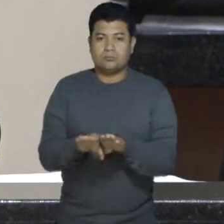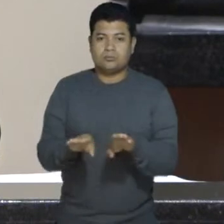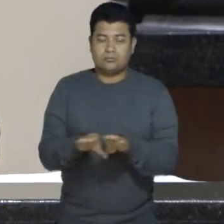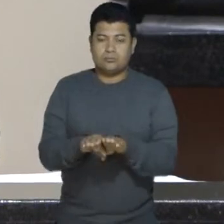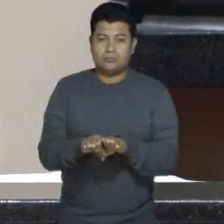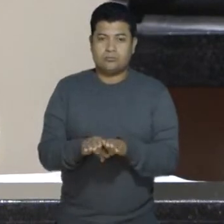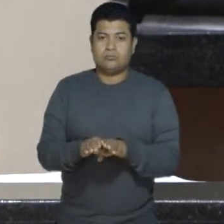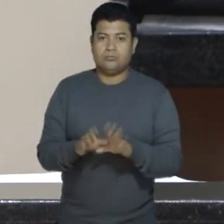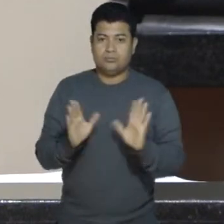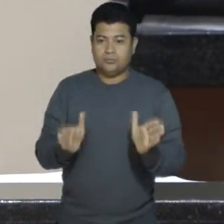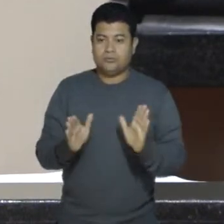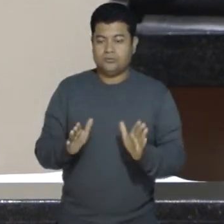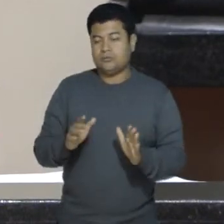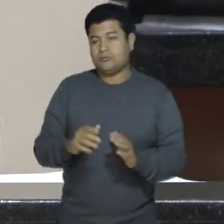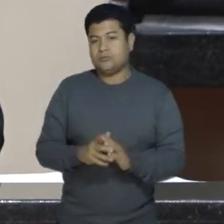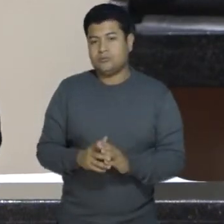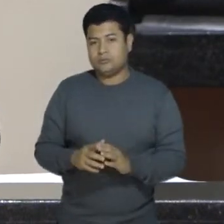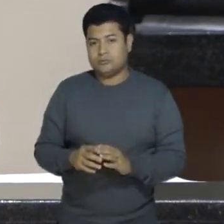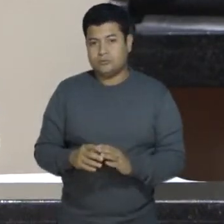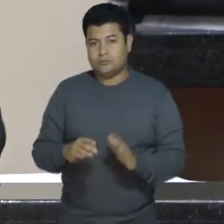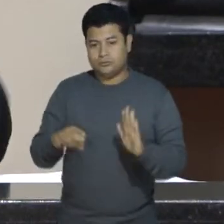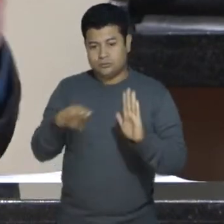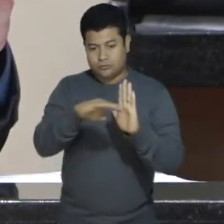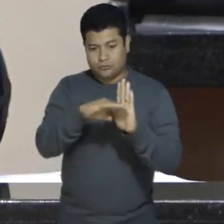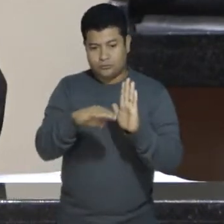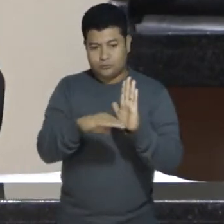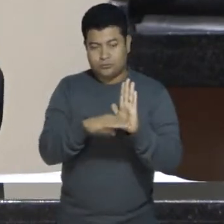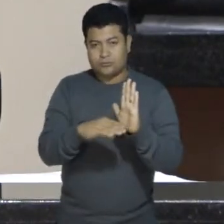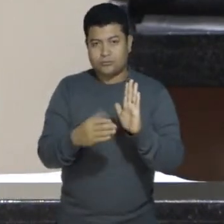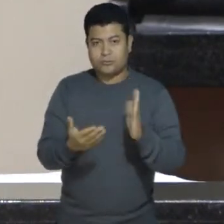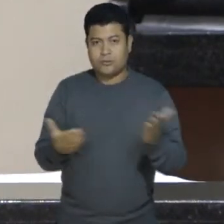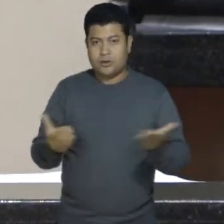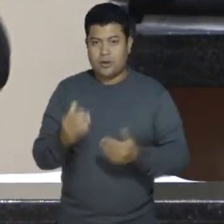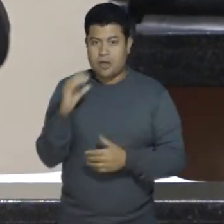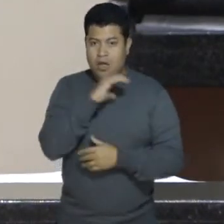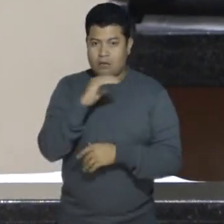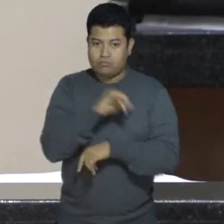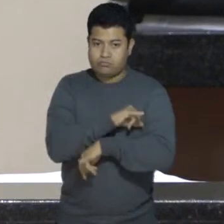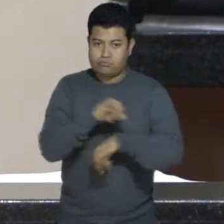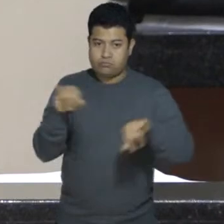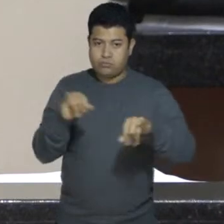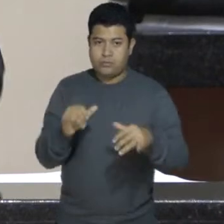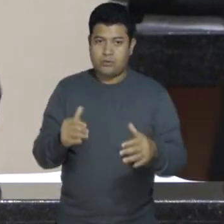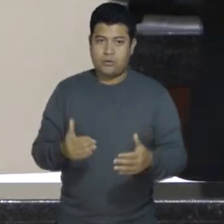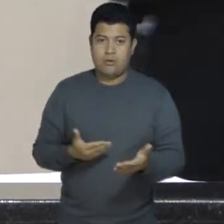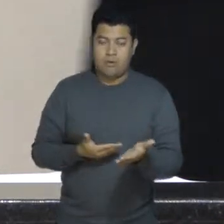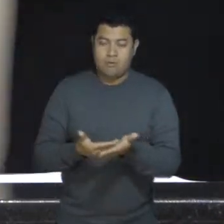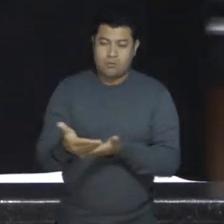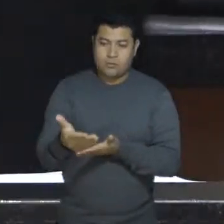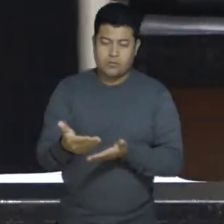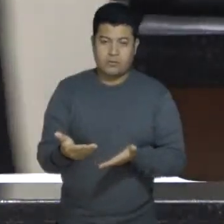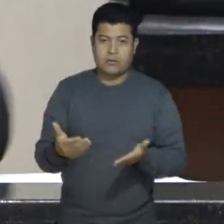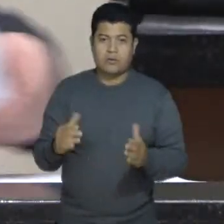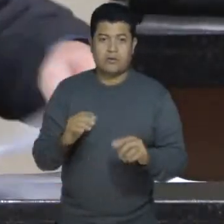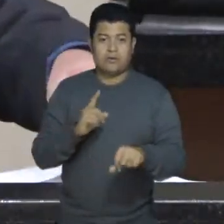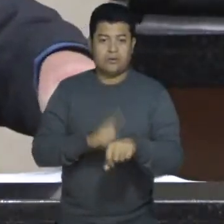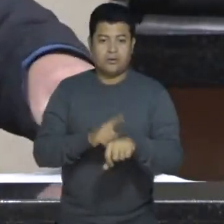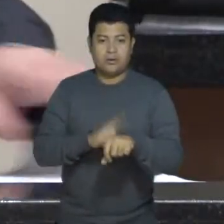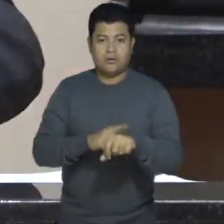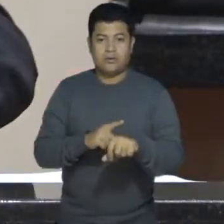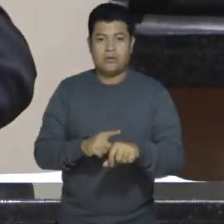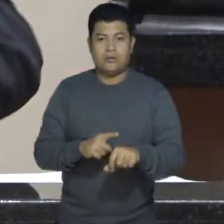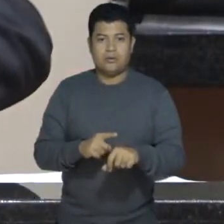determinado nós acabando as Breves comunicações entramos no horário da Ordem do